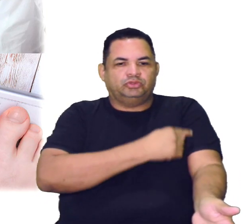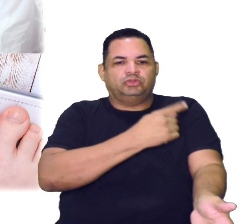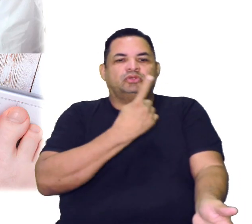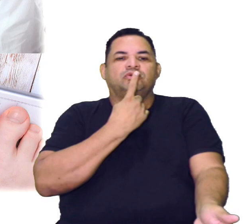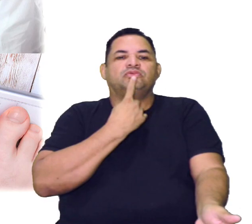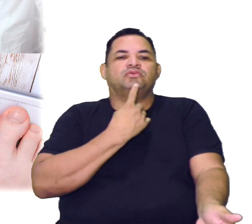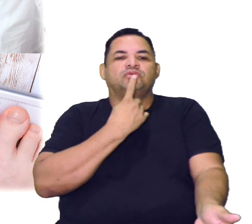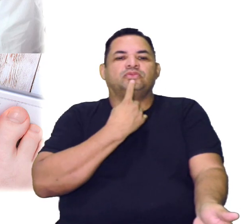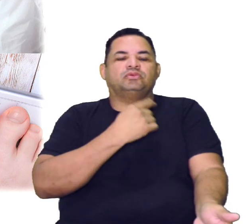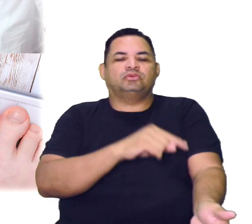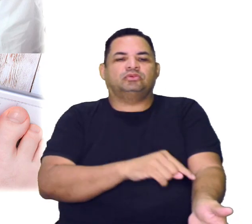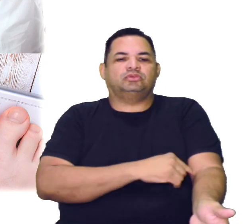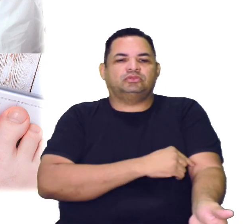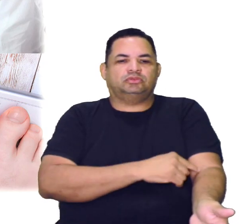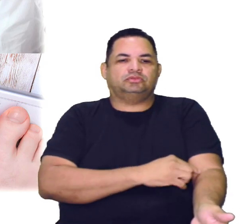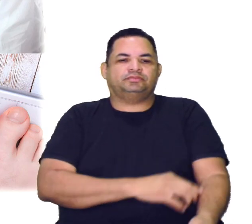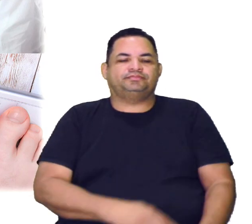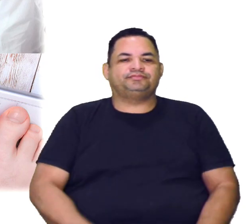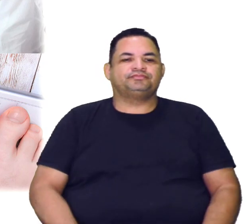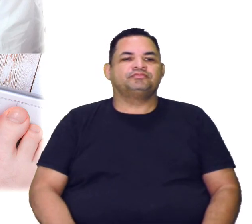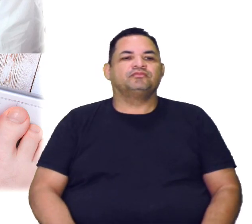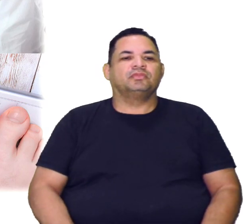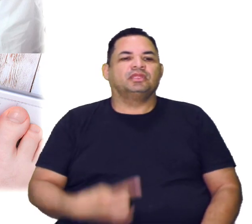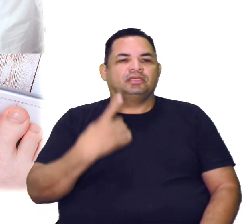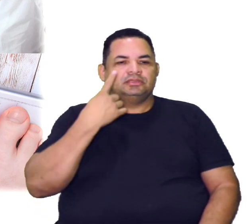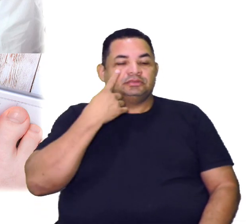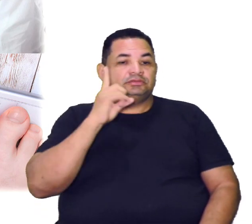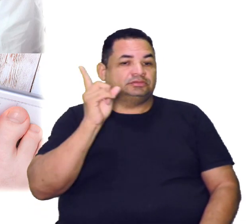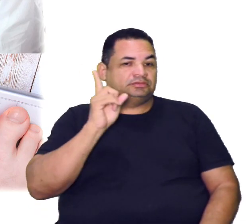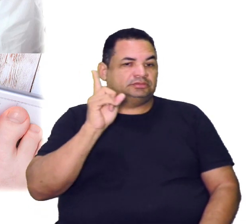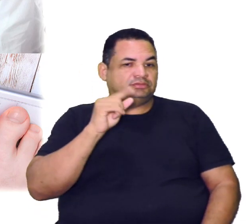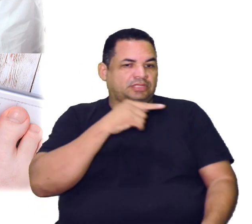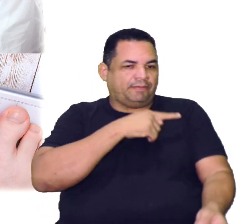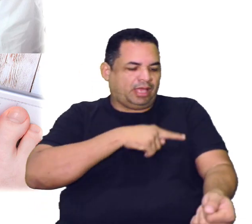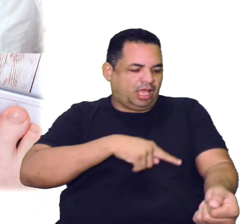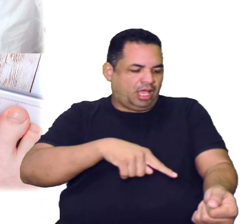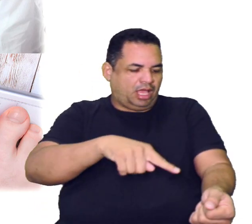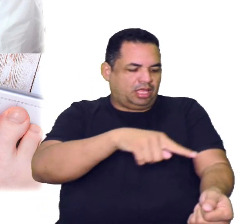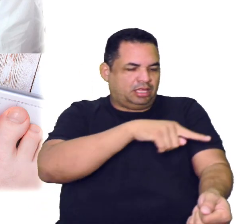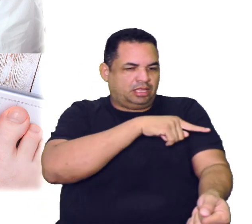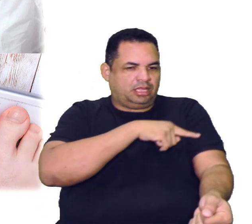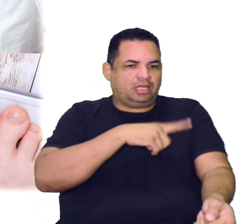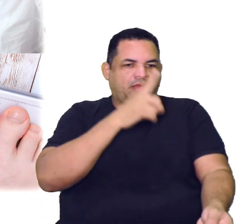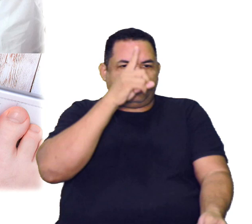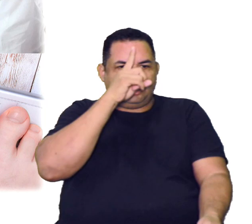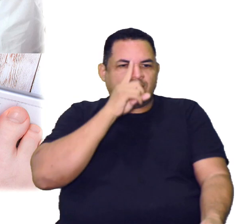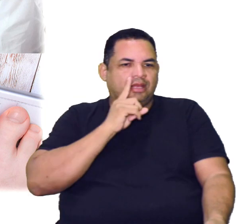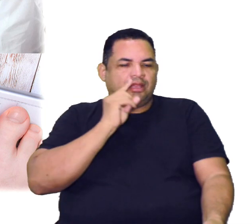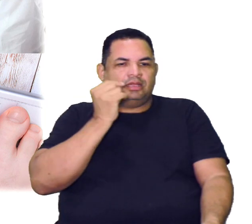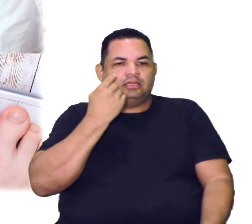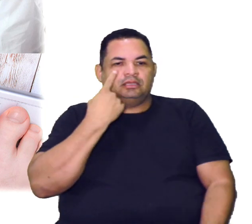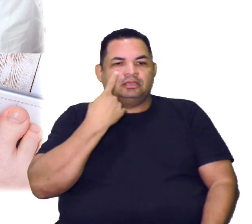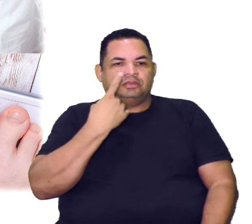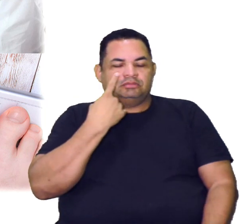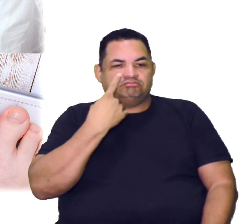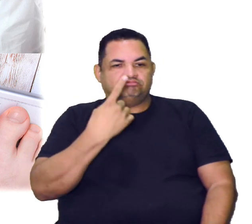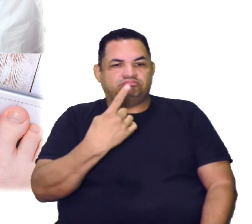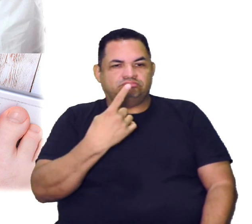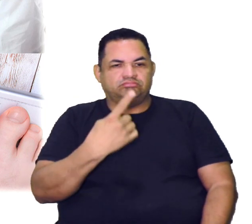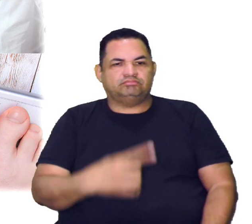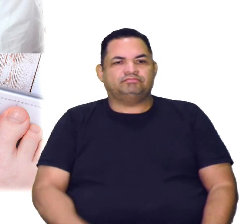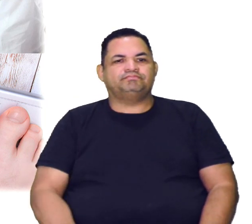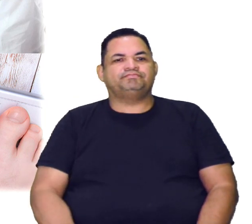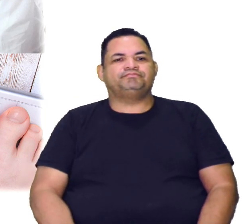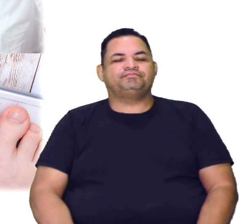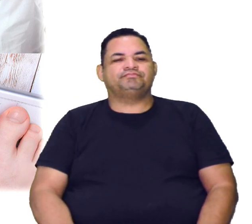essa parte mais clara, que eu vou passar aqui o marca-texto amarelinho? Tá vendo que aqui